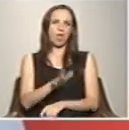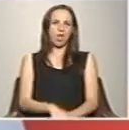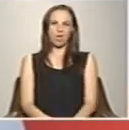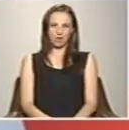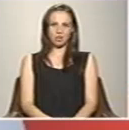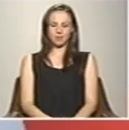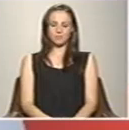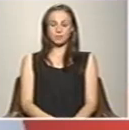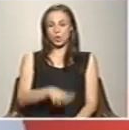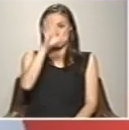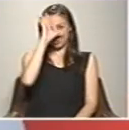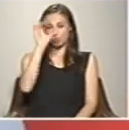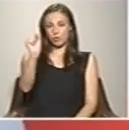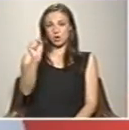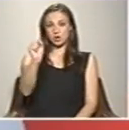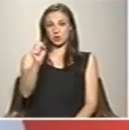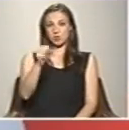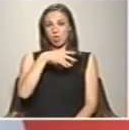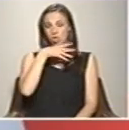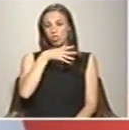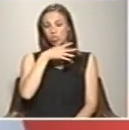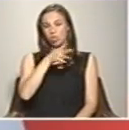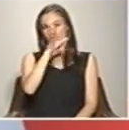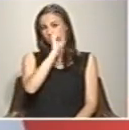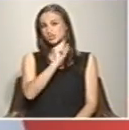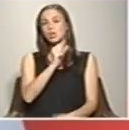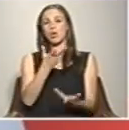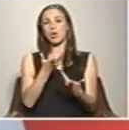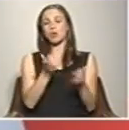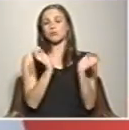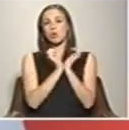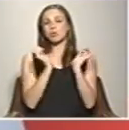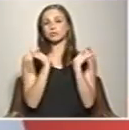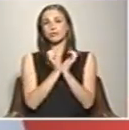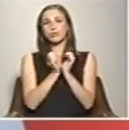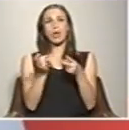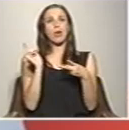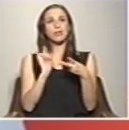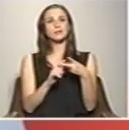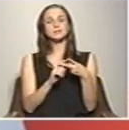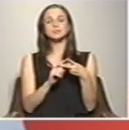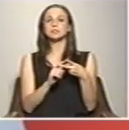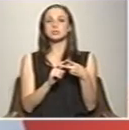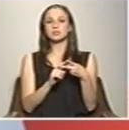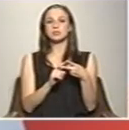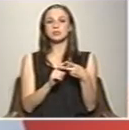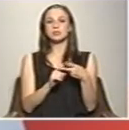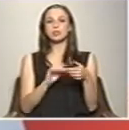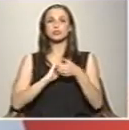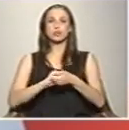nos governos é remetido para os ministérios da Segurança Social e da